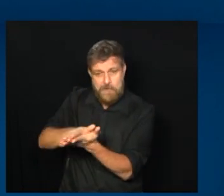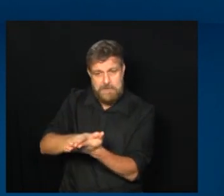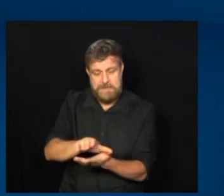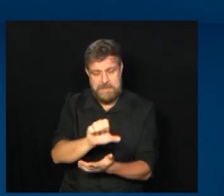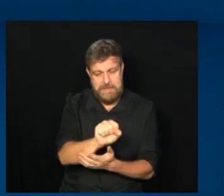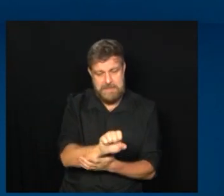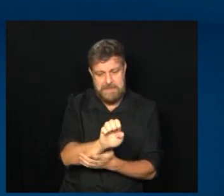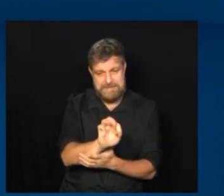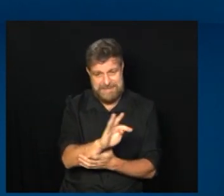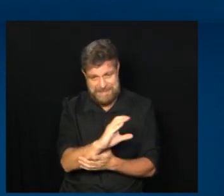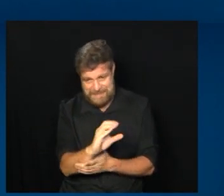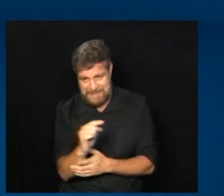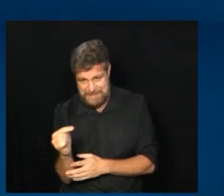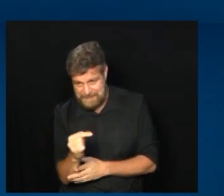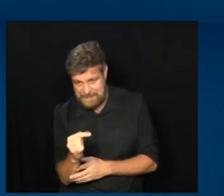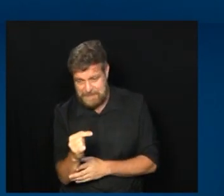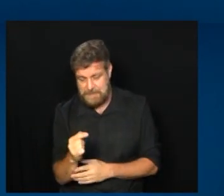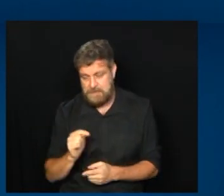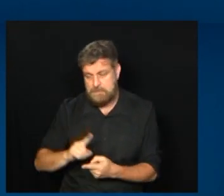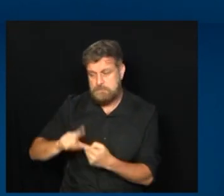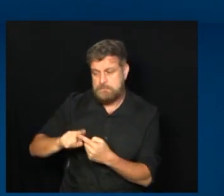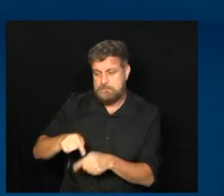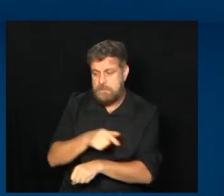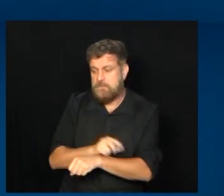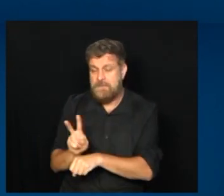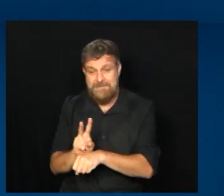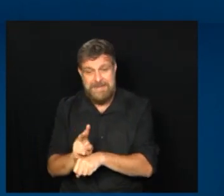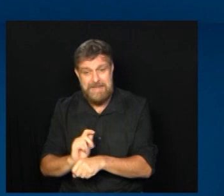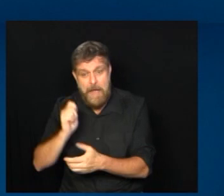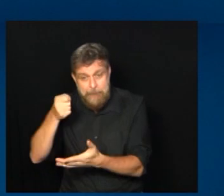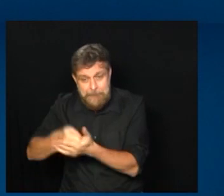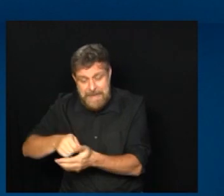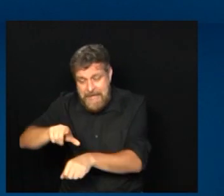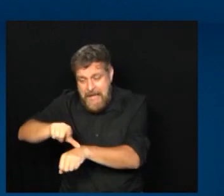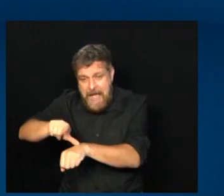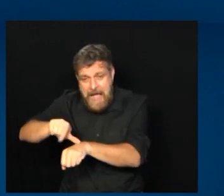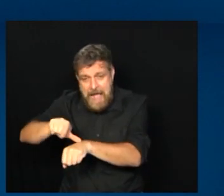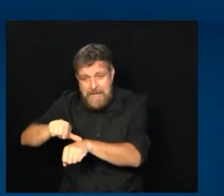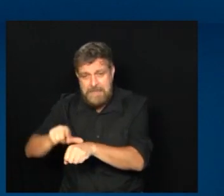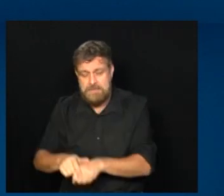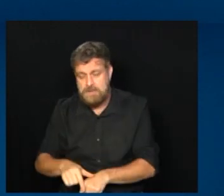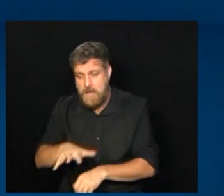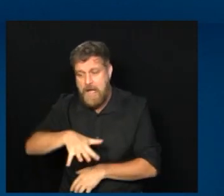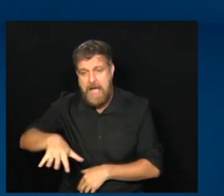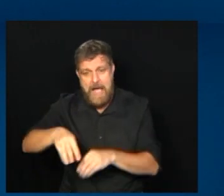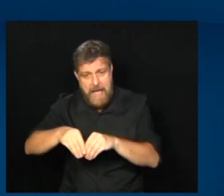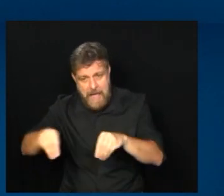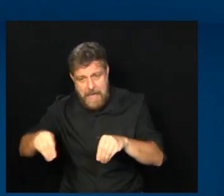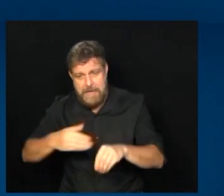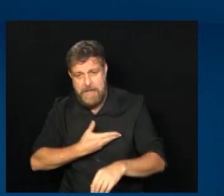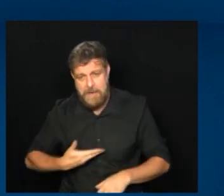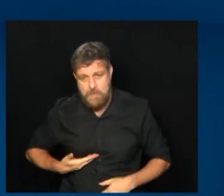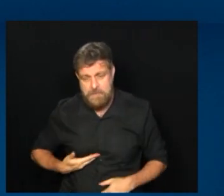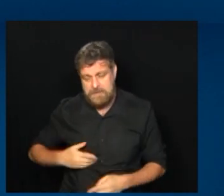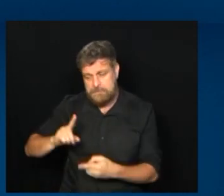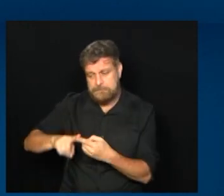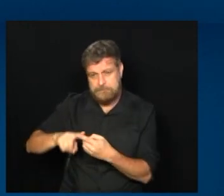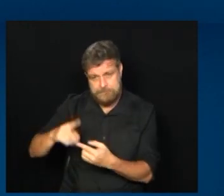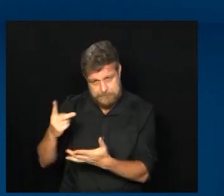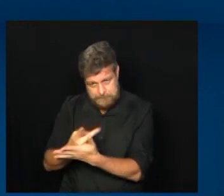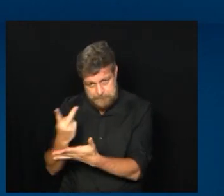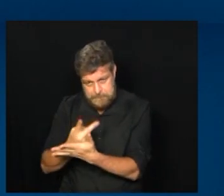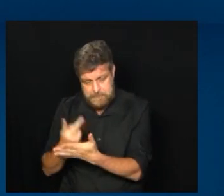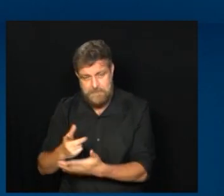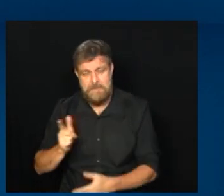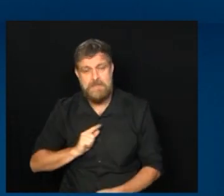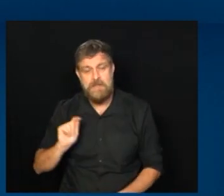CETEC, Serviços Técnicos Gerais, para atrasos no pagamento dos preços públicos e infrações contratuais, levando